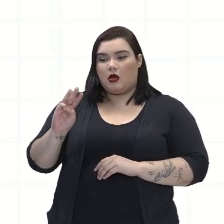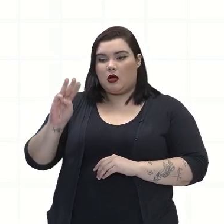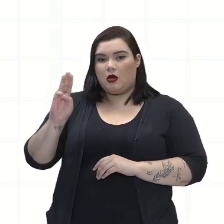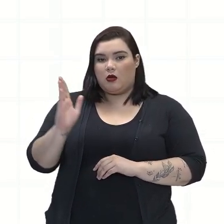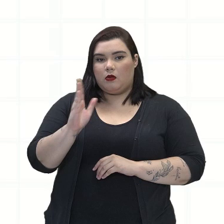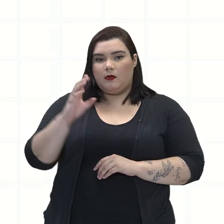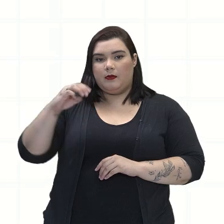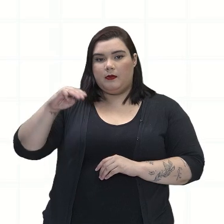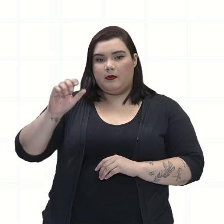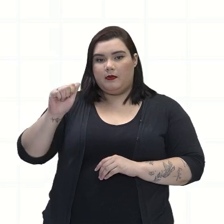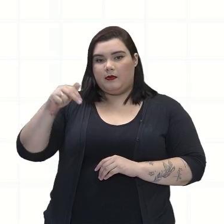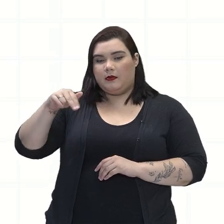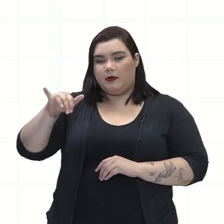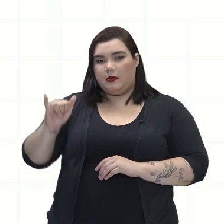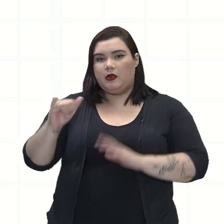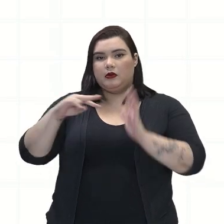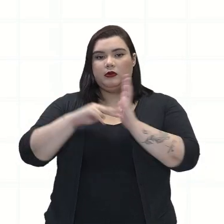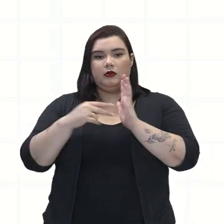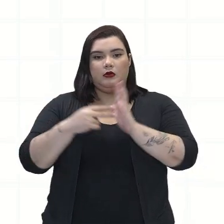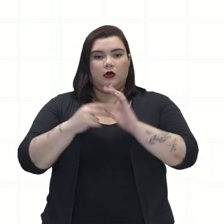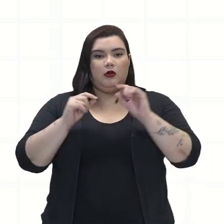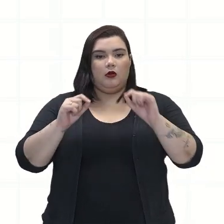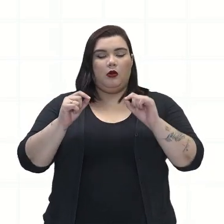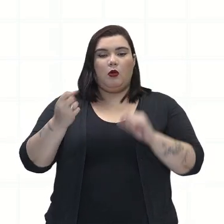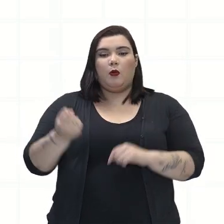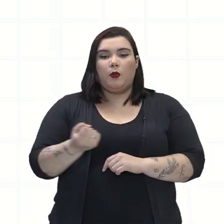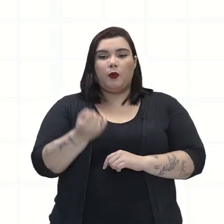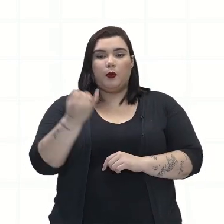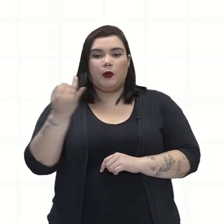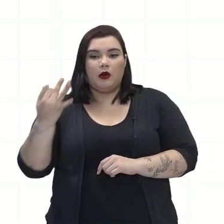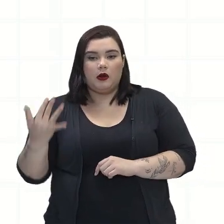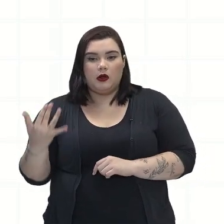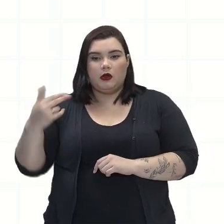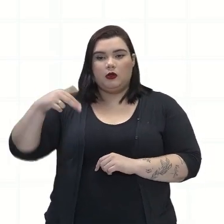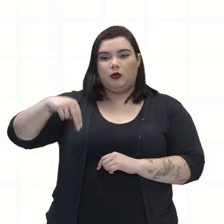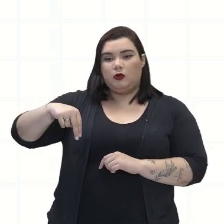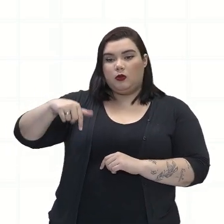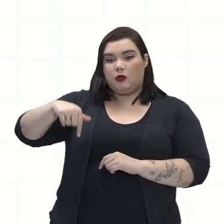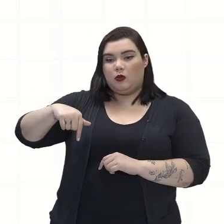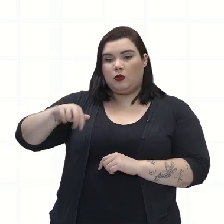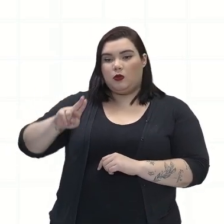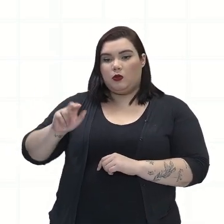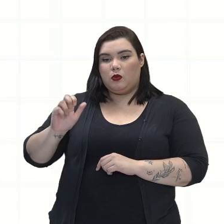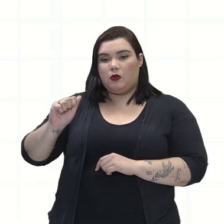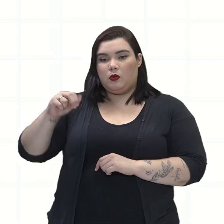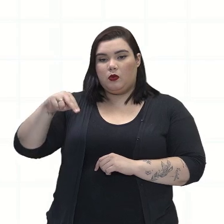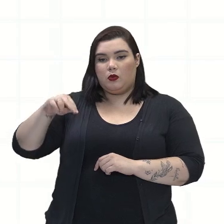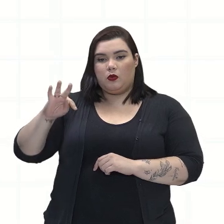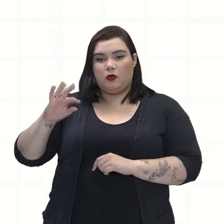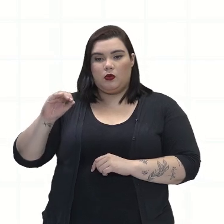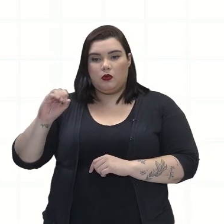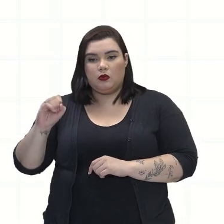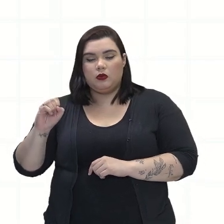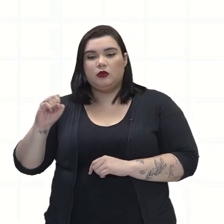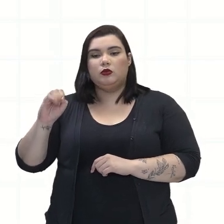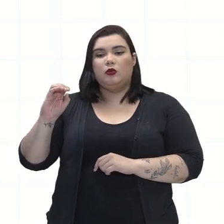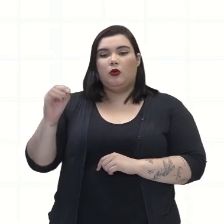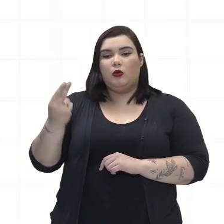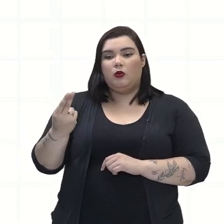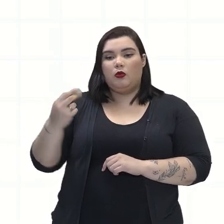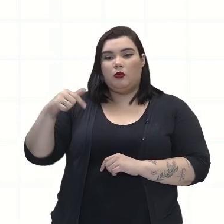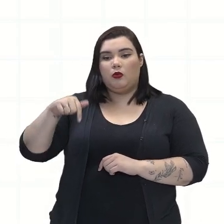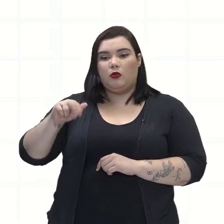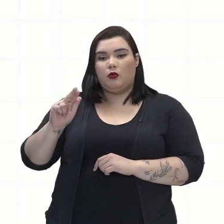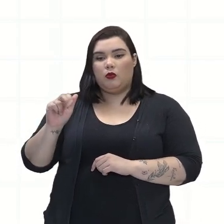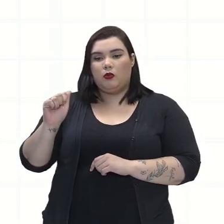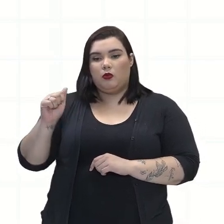significa quantos ou quantas. Toda vez que você quer saber quanto, né, qual a